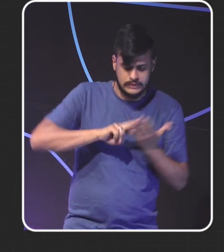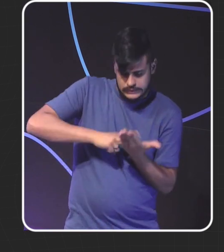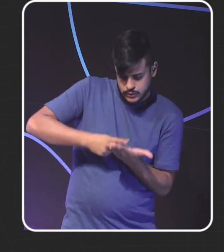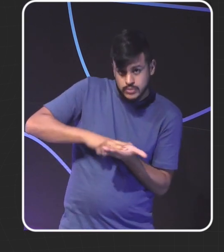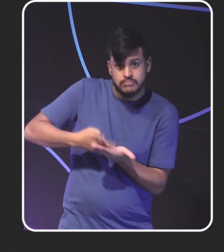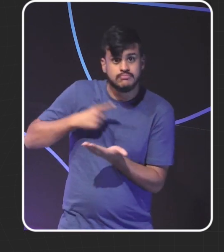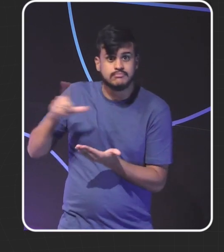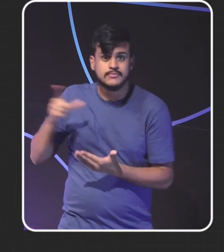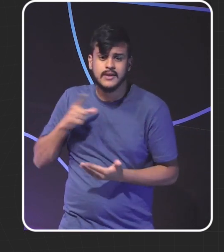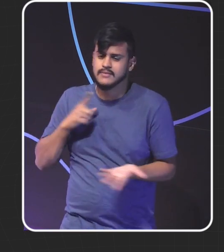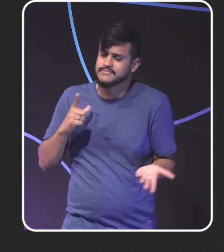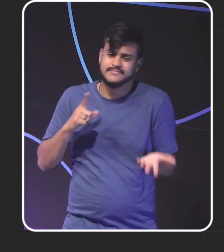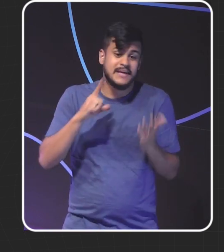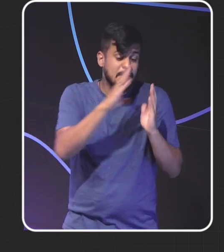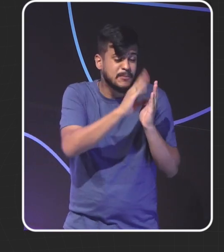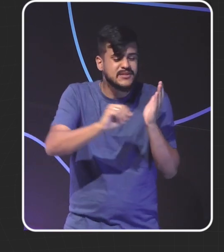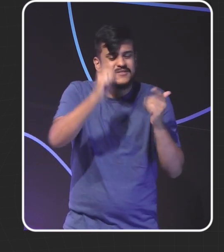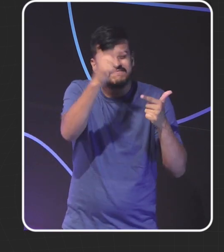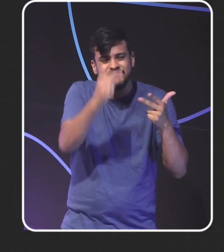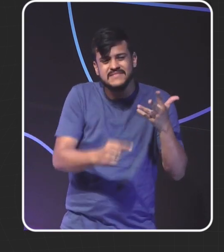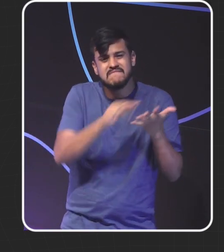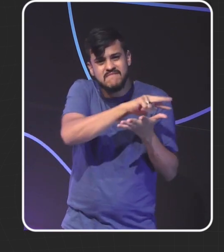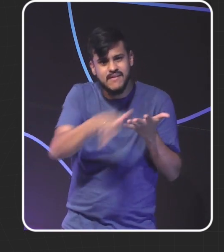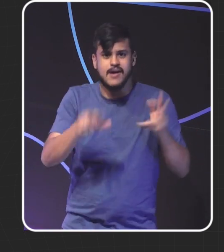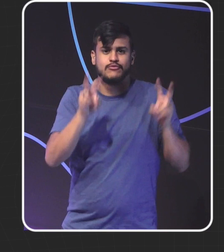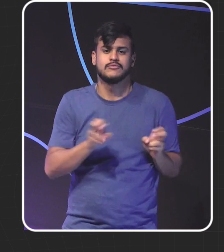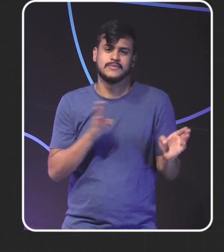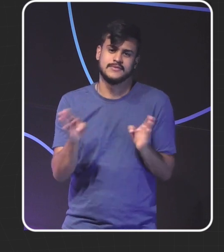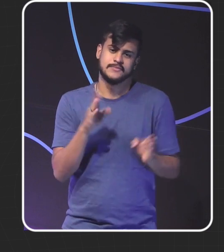muitas mesmo, e esses modelos são bastante promissores nesse sentido.